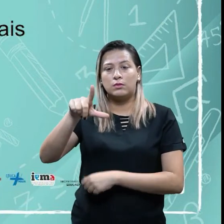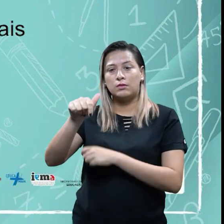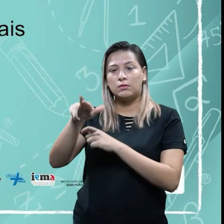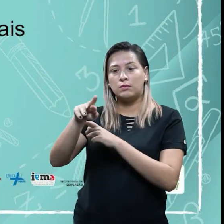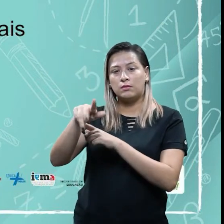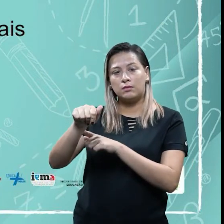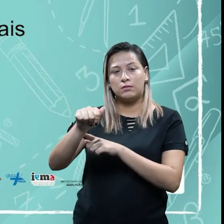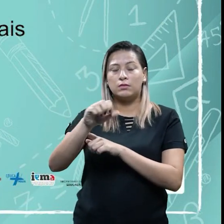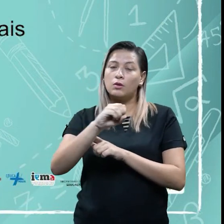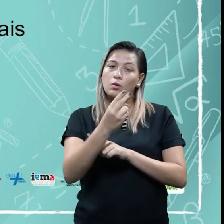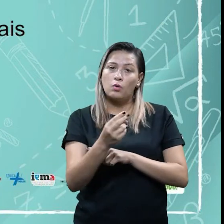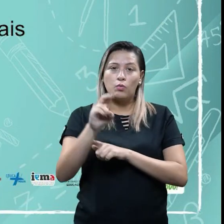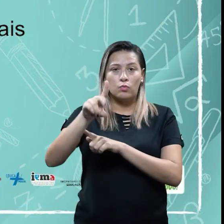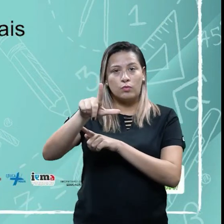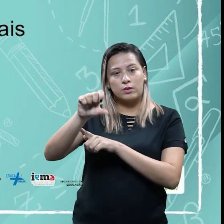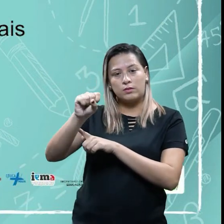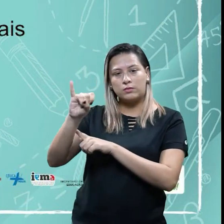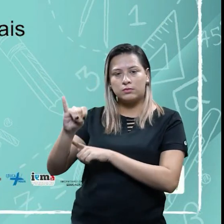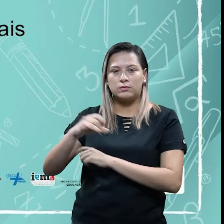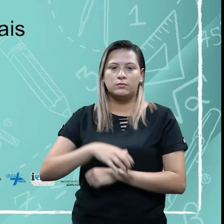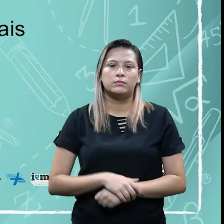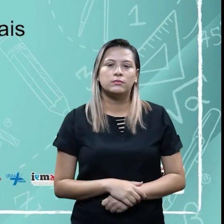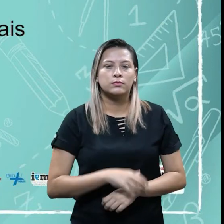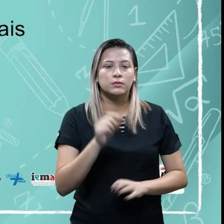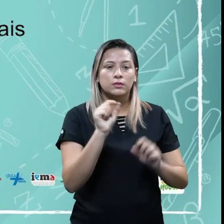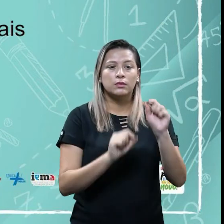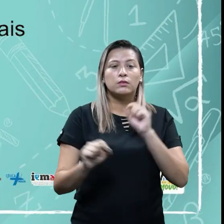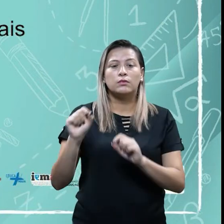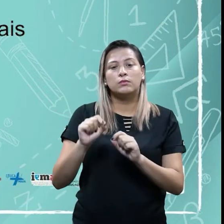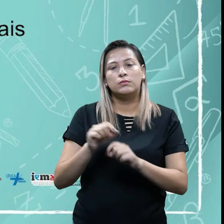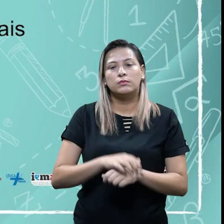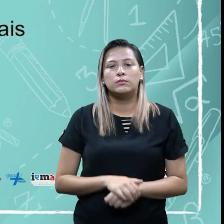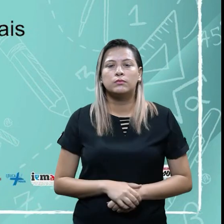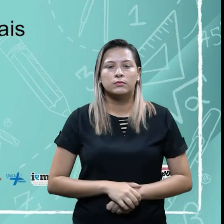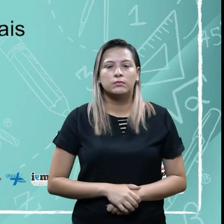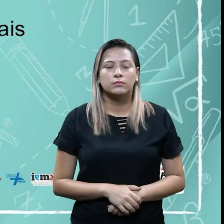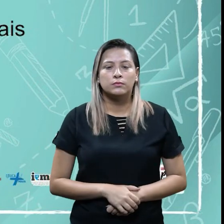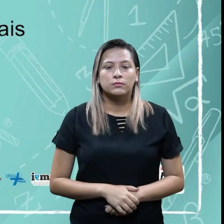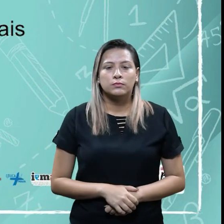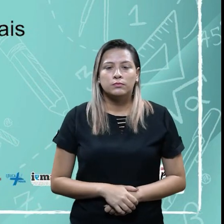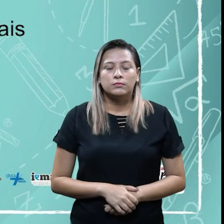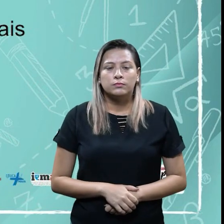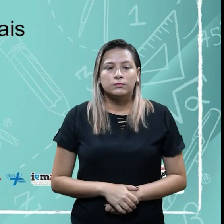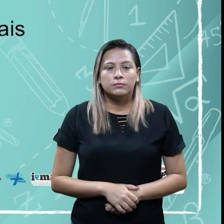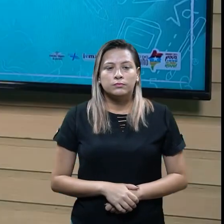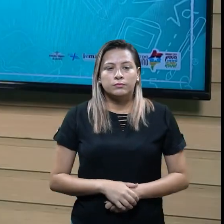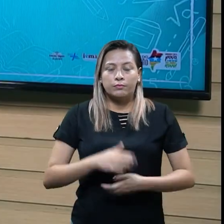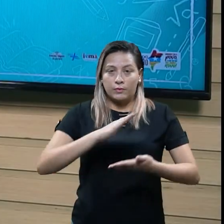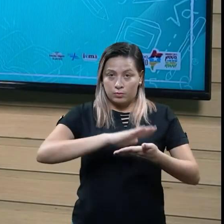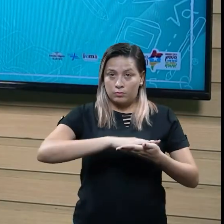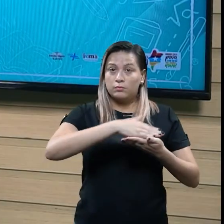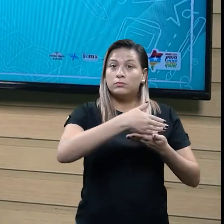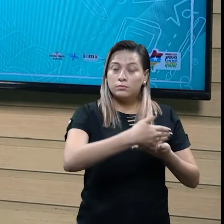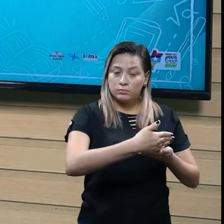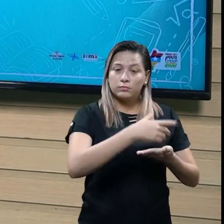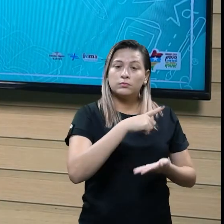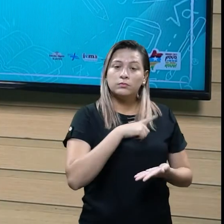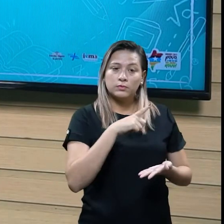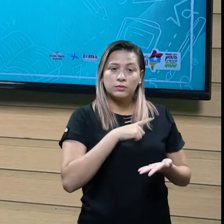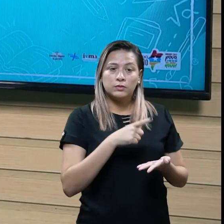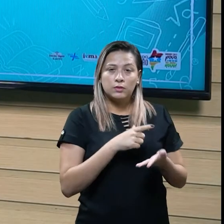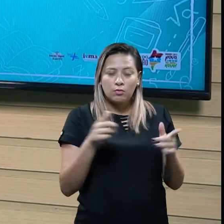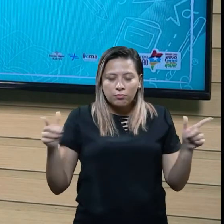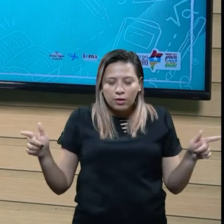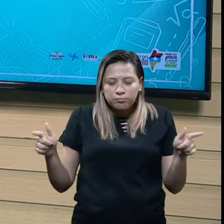o LSI, que permitiam a miniaturização dos tradicionais PCs. Então agora os computadores que